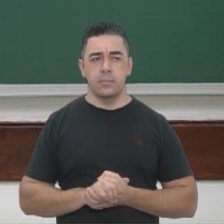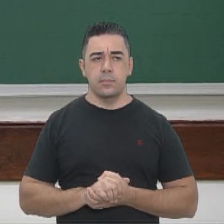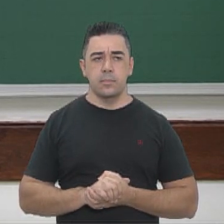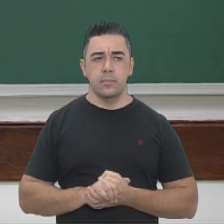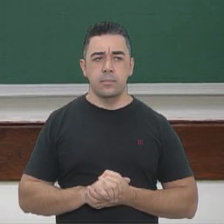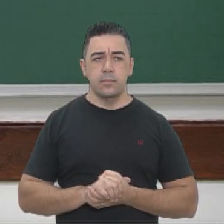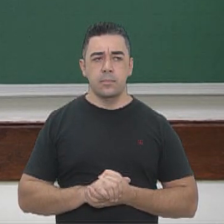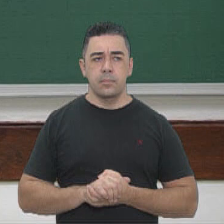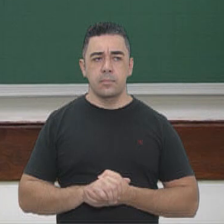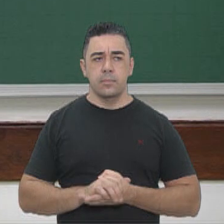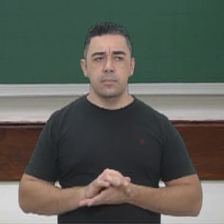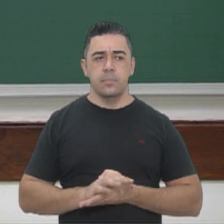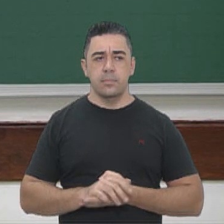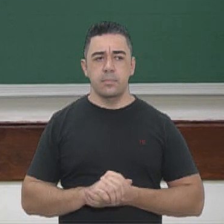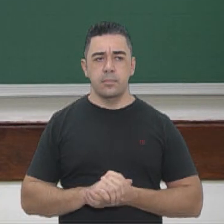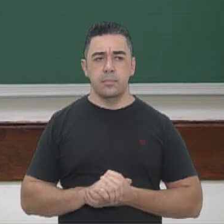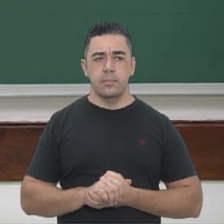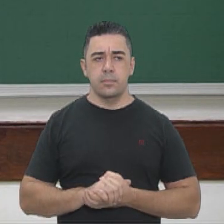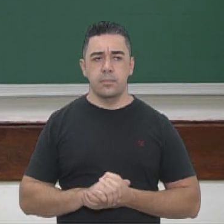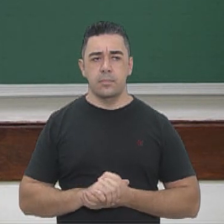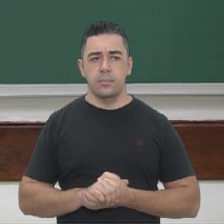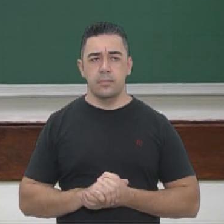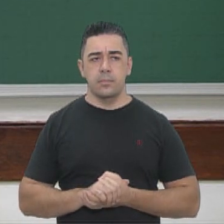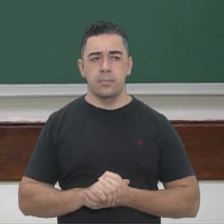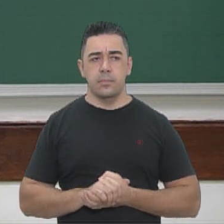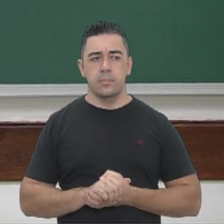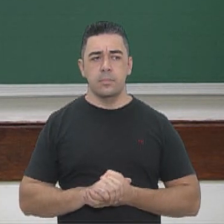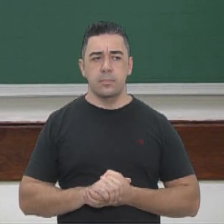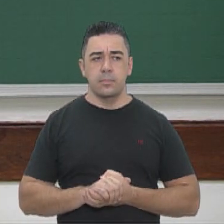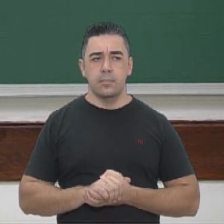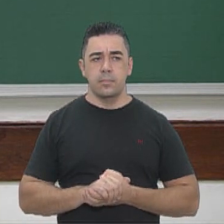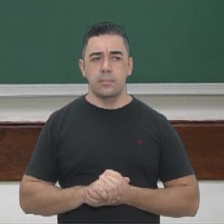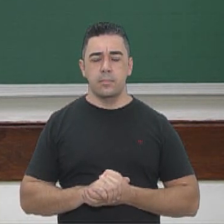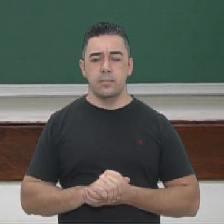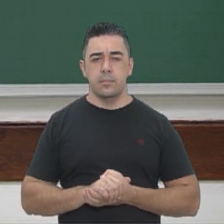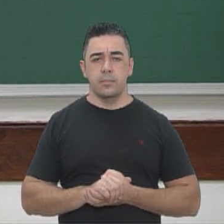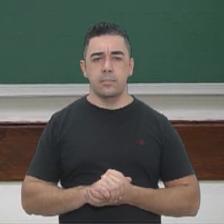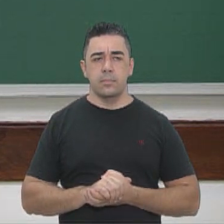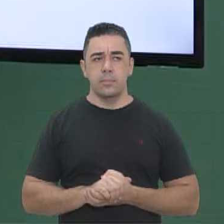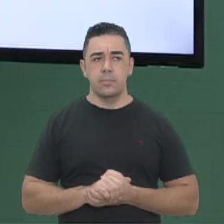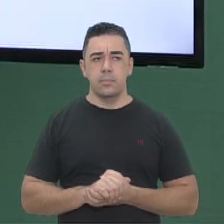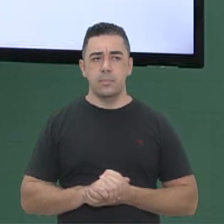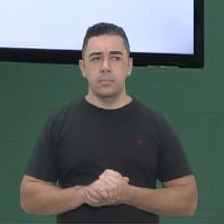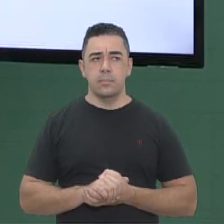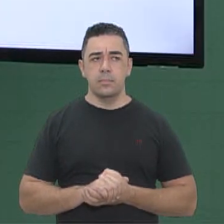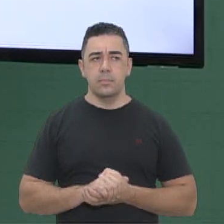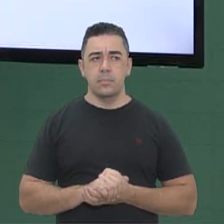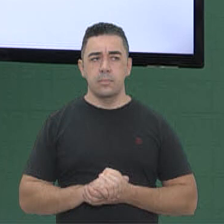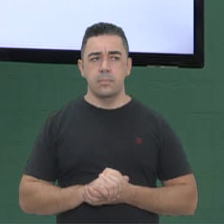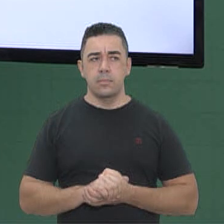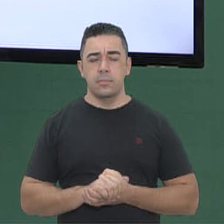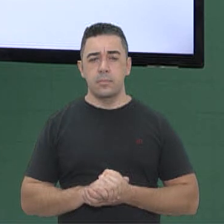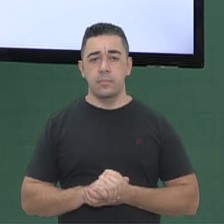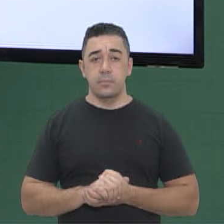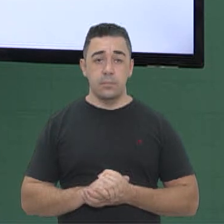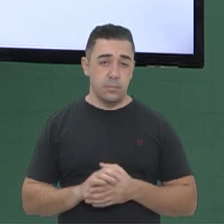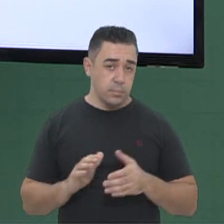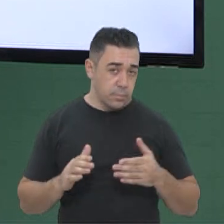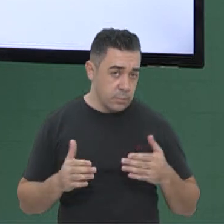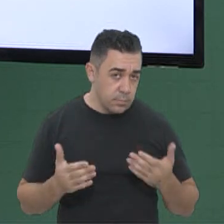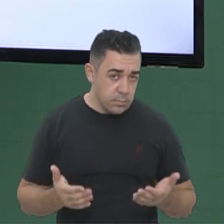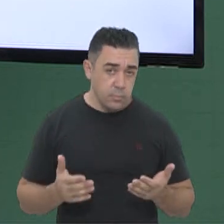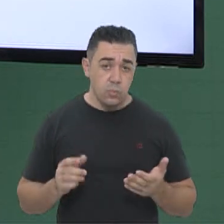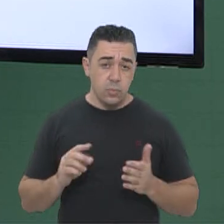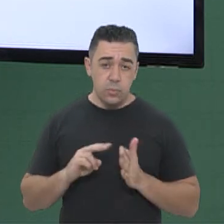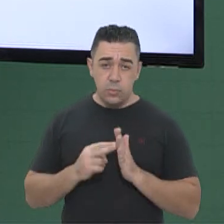forma como chegar a eles e lo que se pode conhecer de suas alrededores. Ou